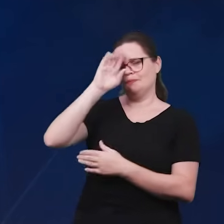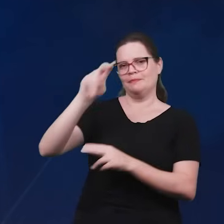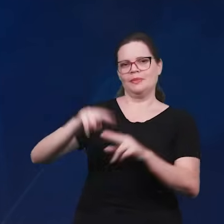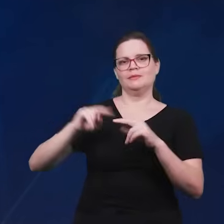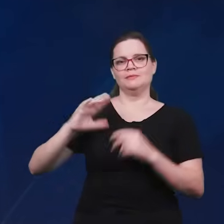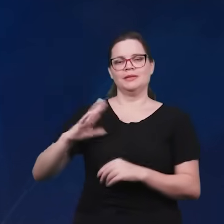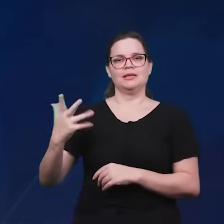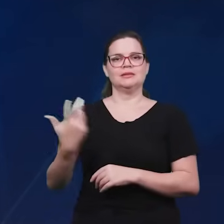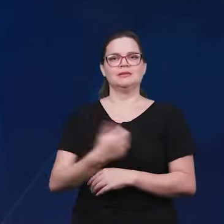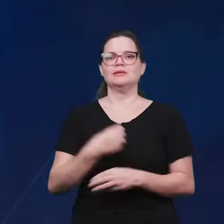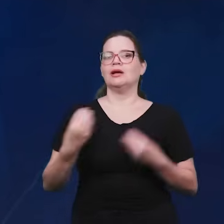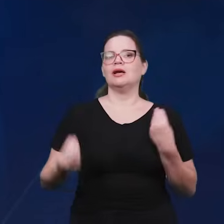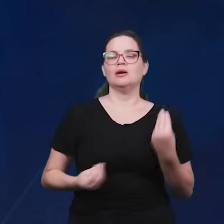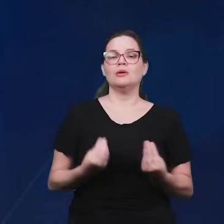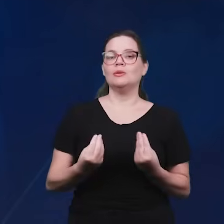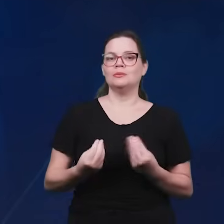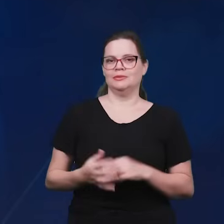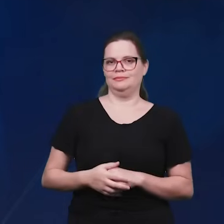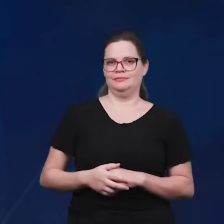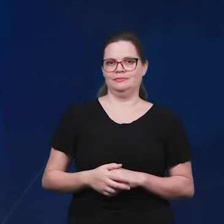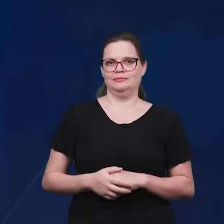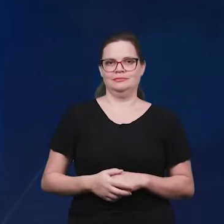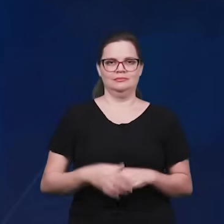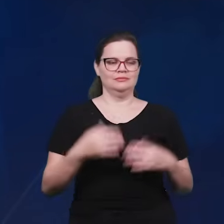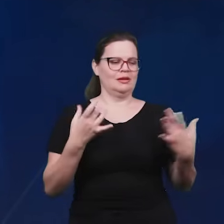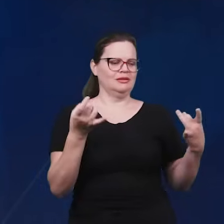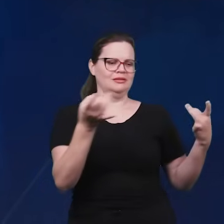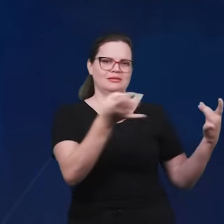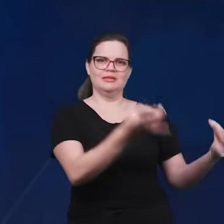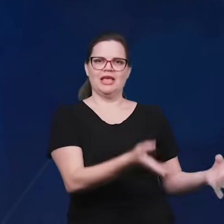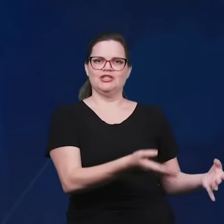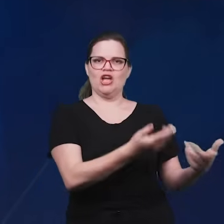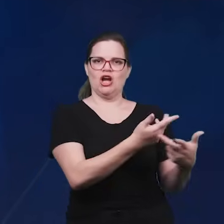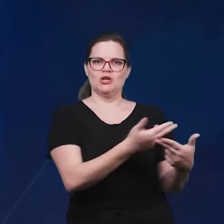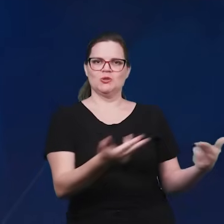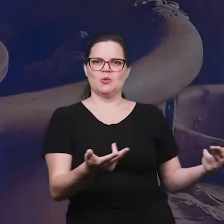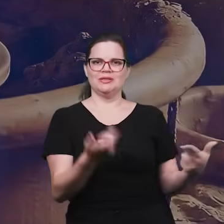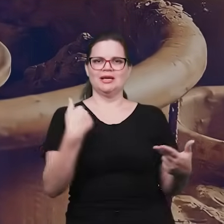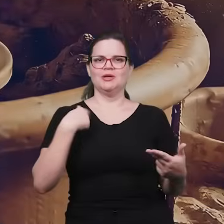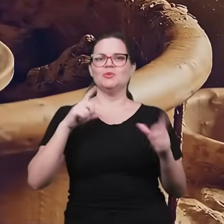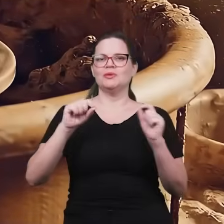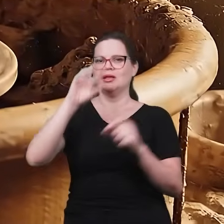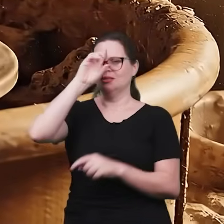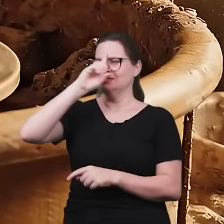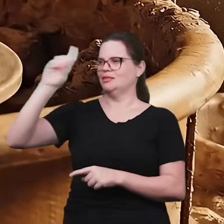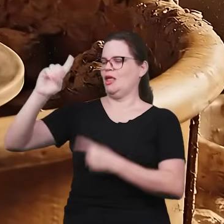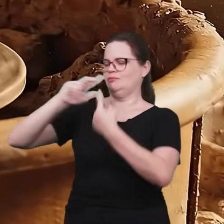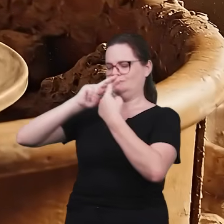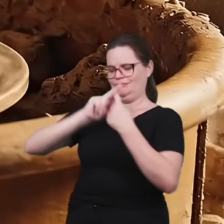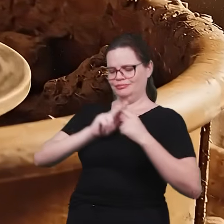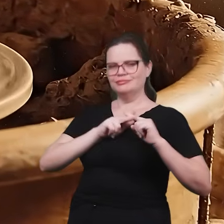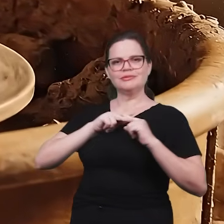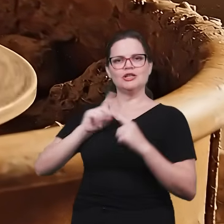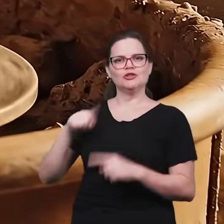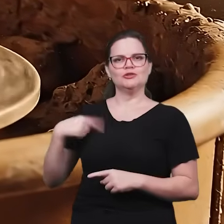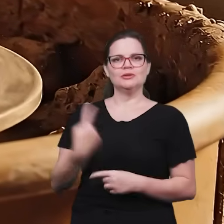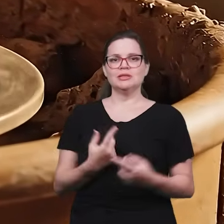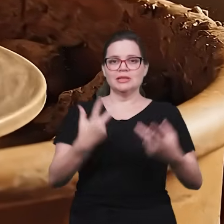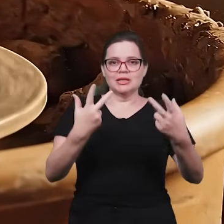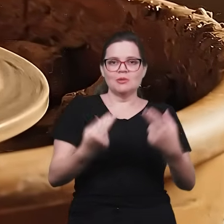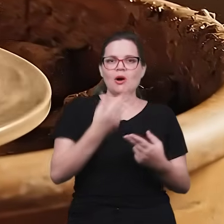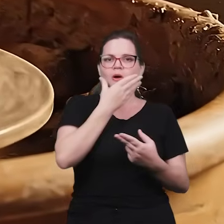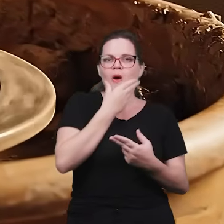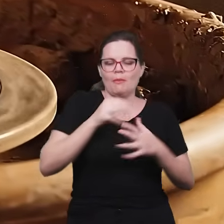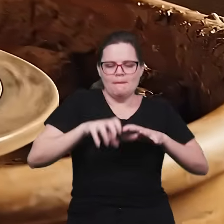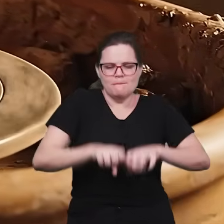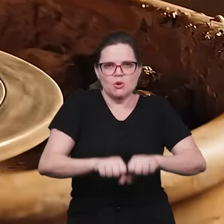salvação é nos dispormos a deixar que Ele nos molde, como o oleiro molda o barro